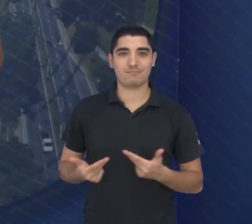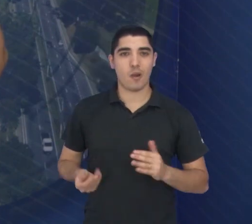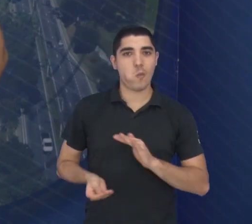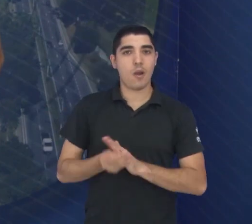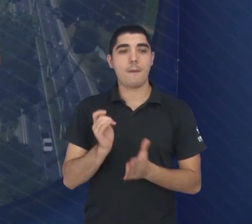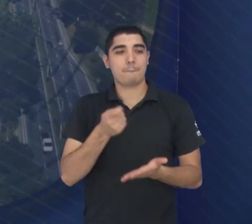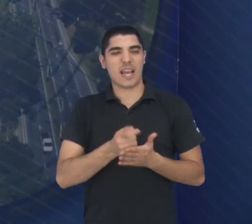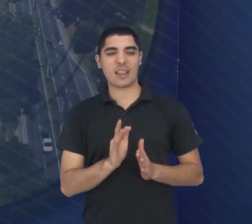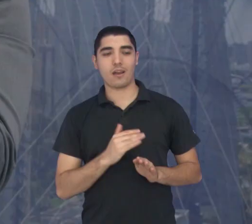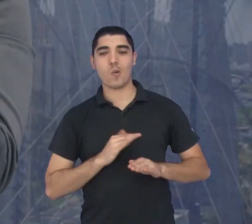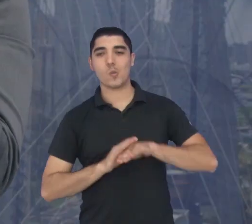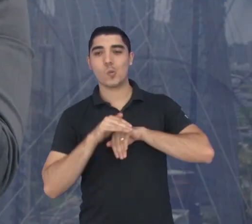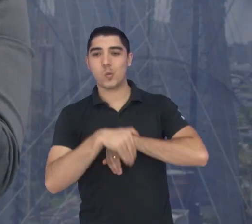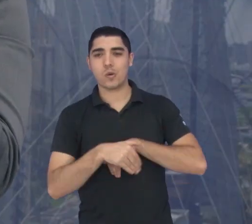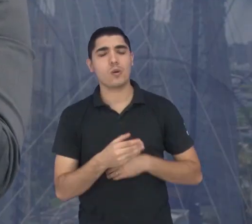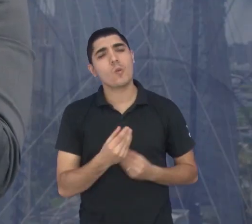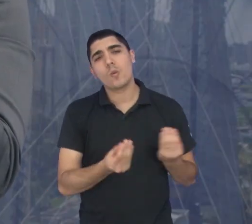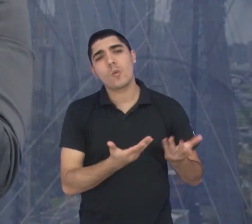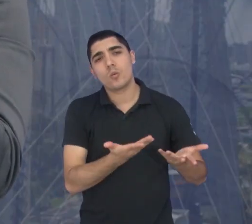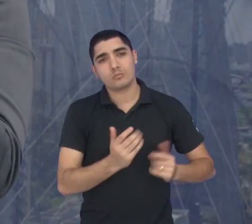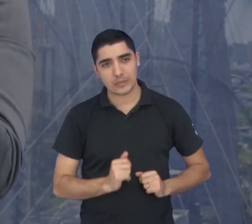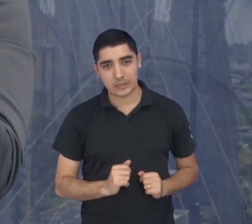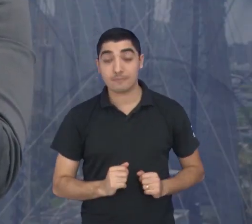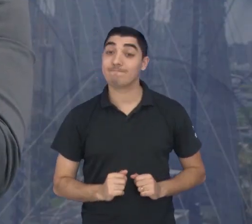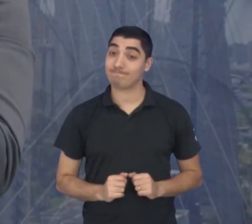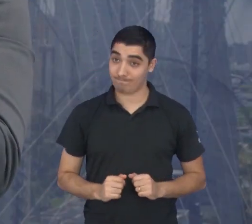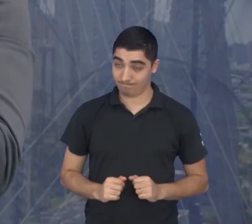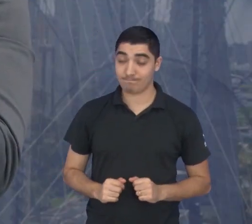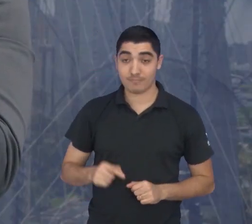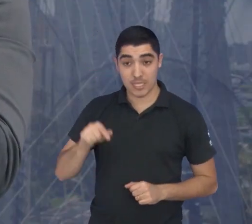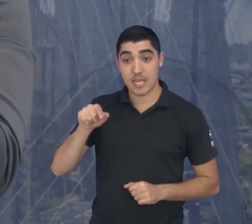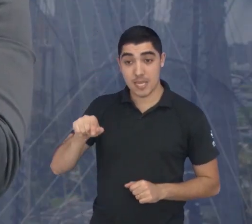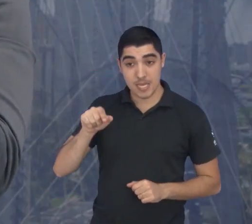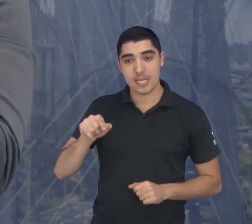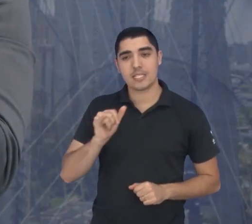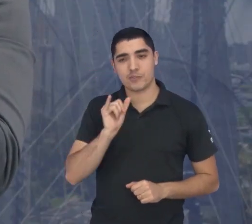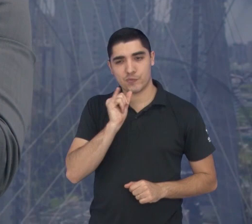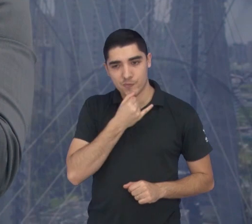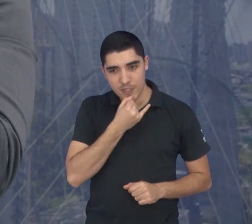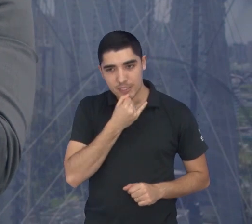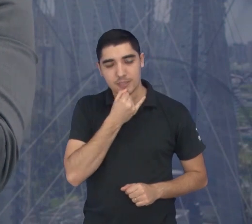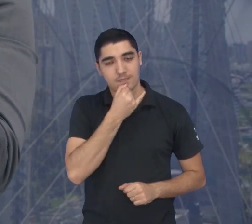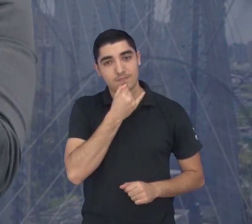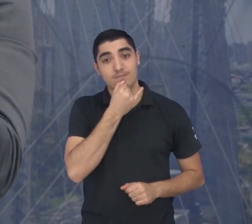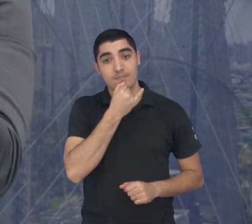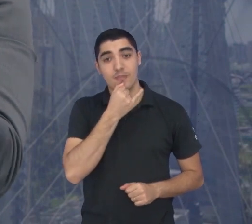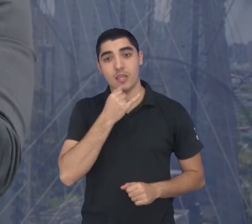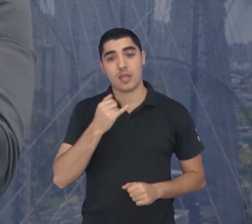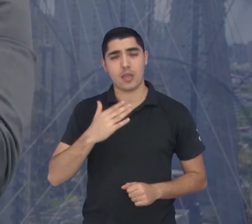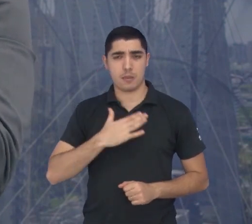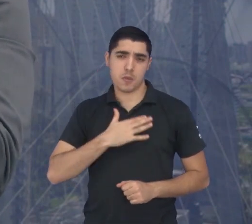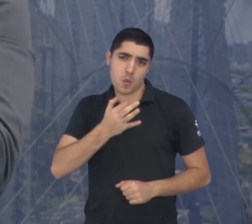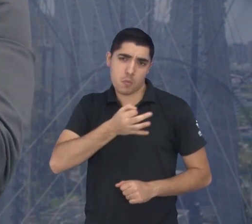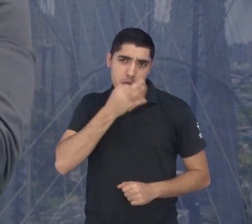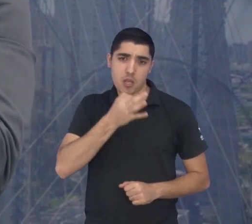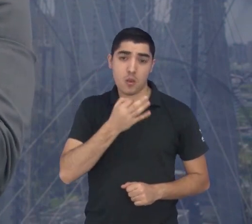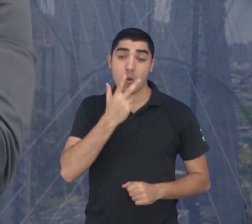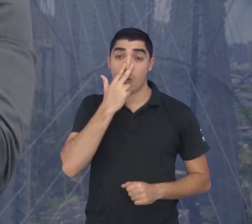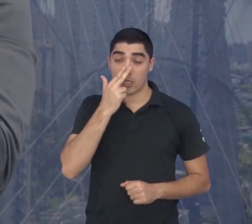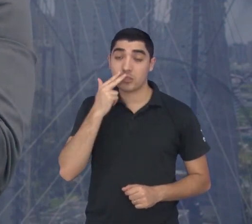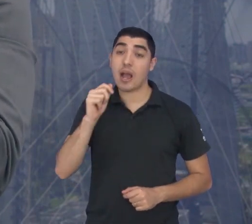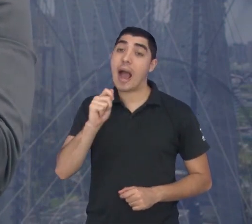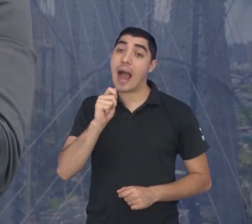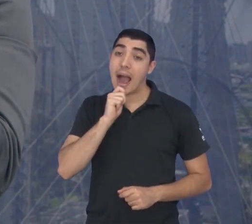isso? É um assunto que vem tendo, infelizmente, teve principalmente, eu creio que ainda seja efeito colateral